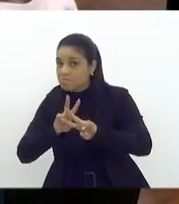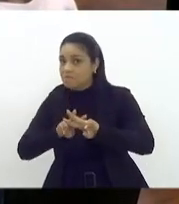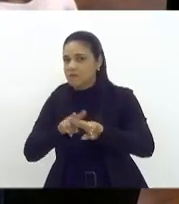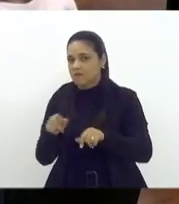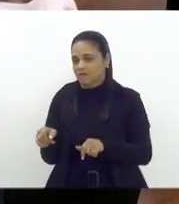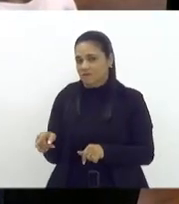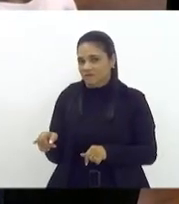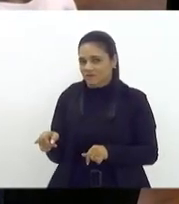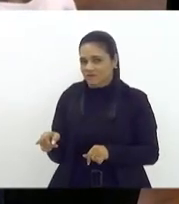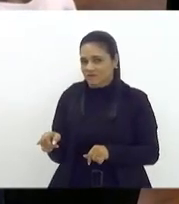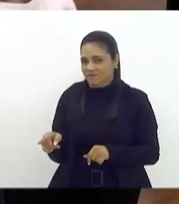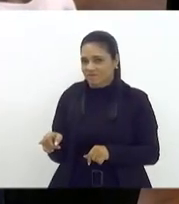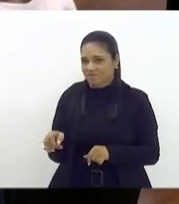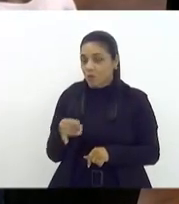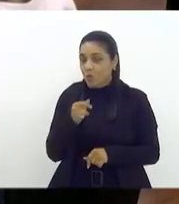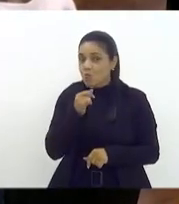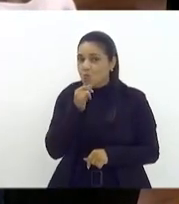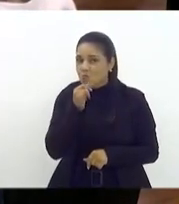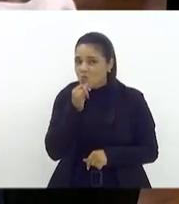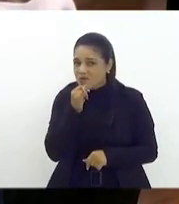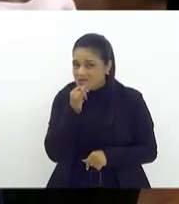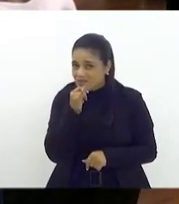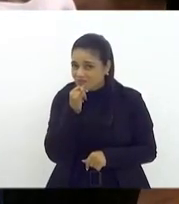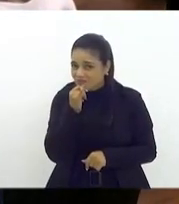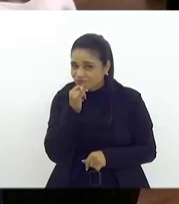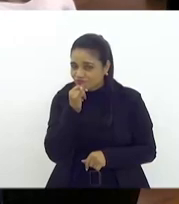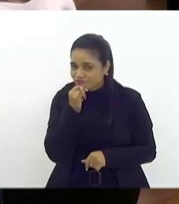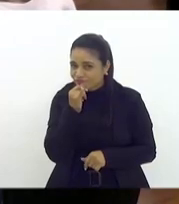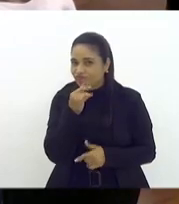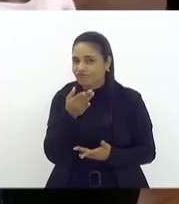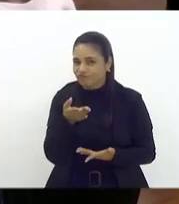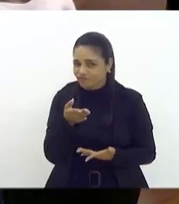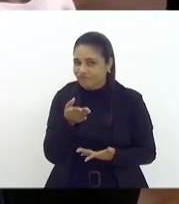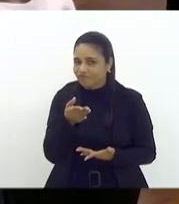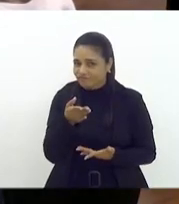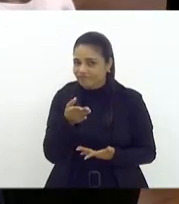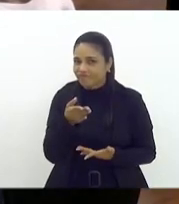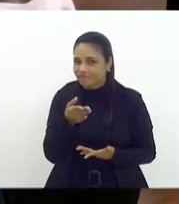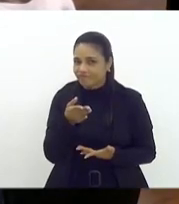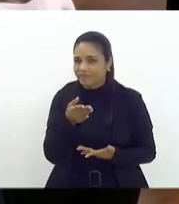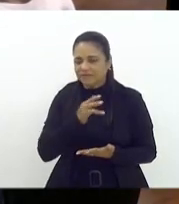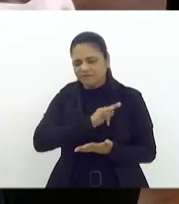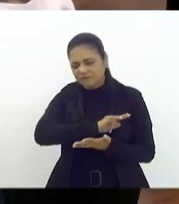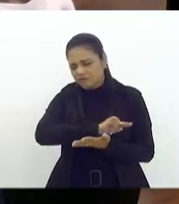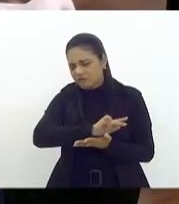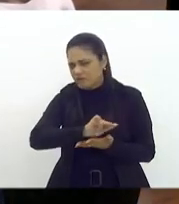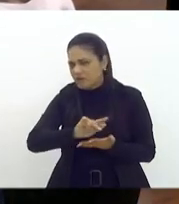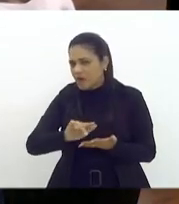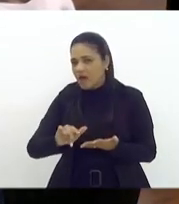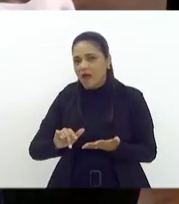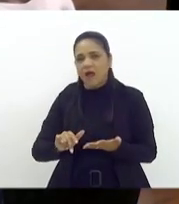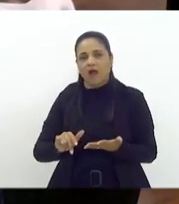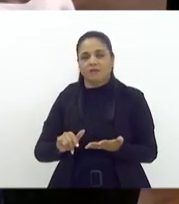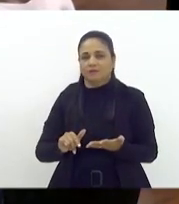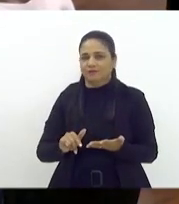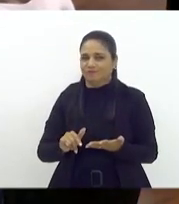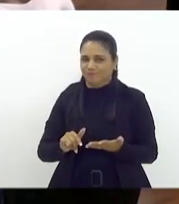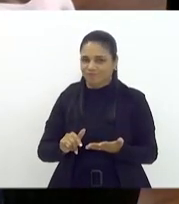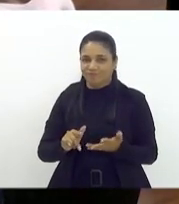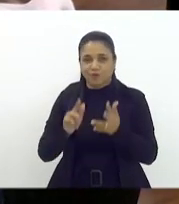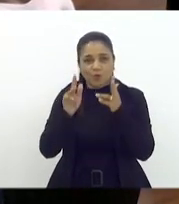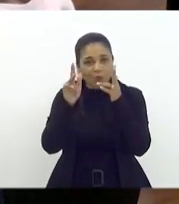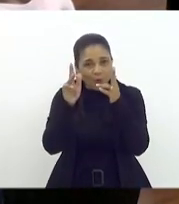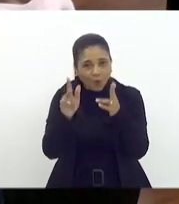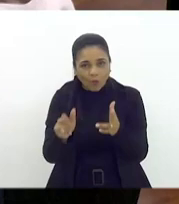caso como um exemplo Infelizmente eu teria dezenas ou talvez centenas de casa aqui no Brasil